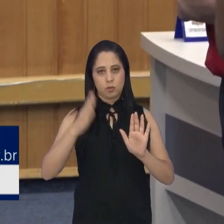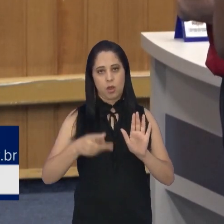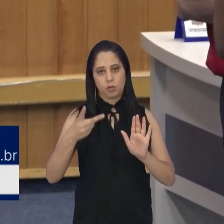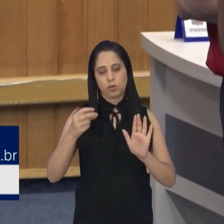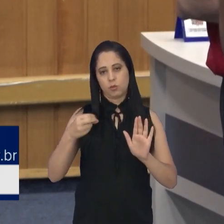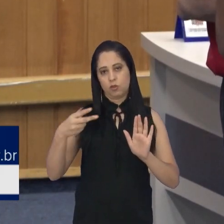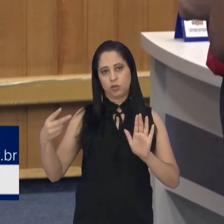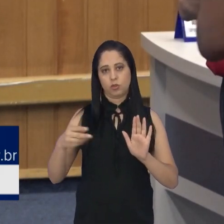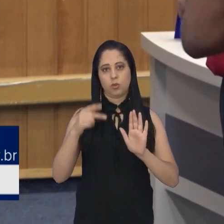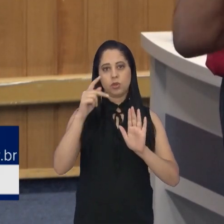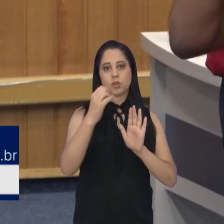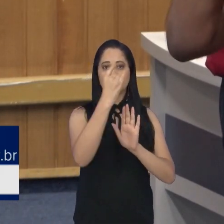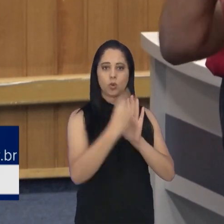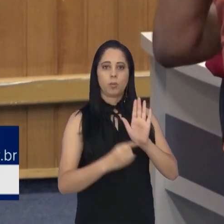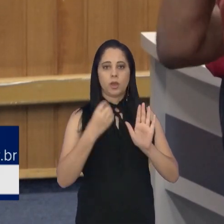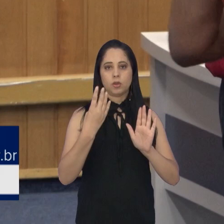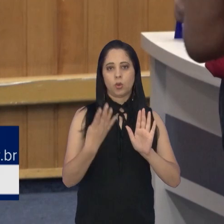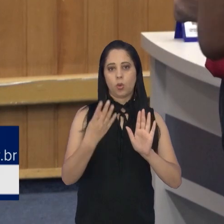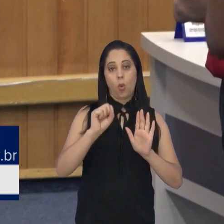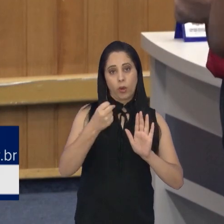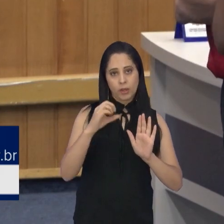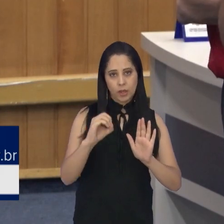7857/2022, processo número